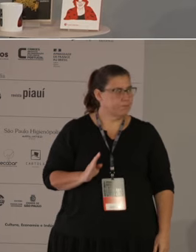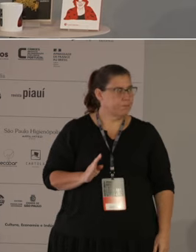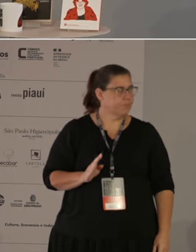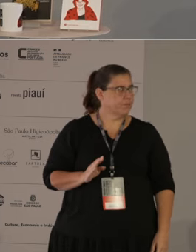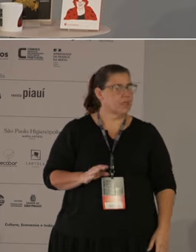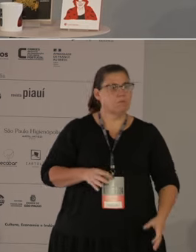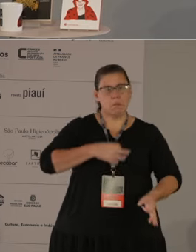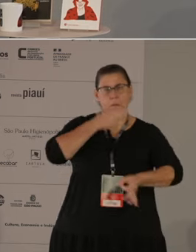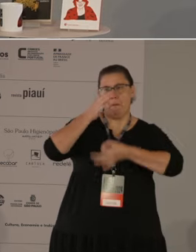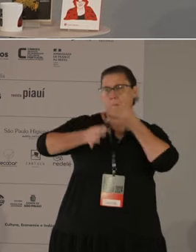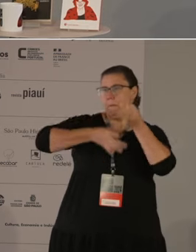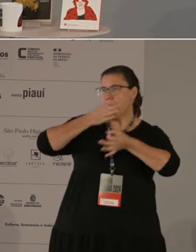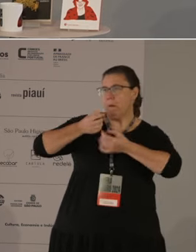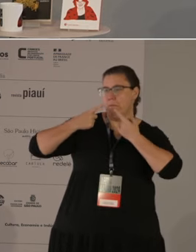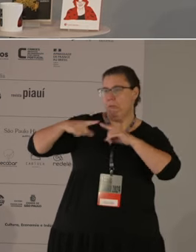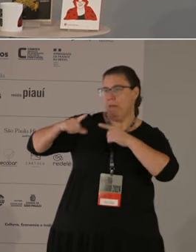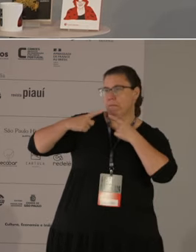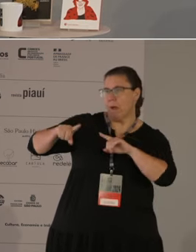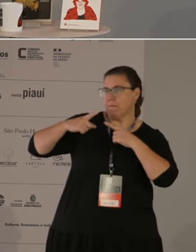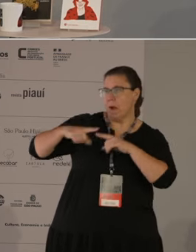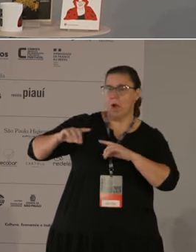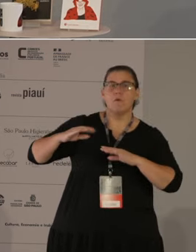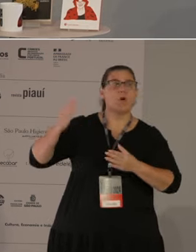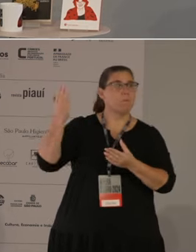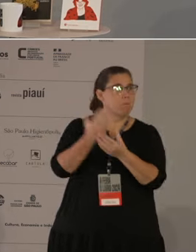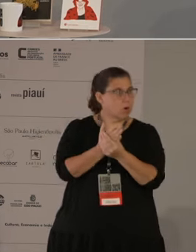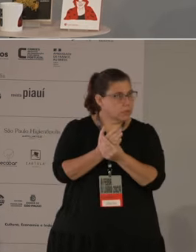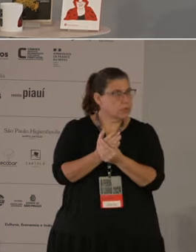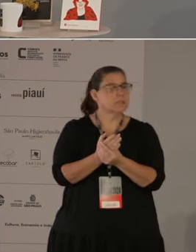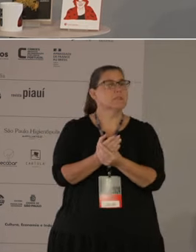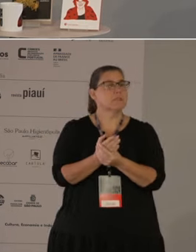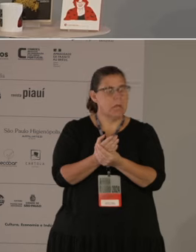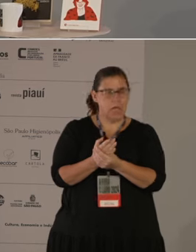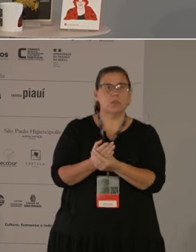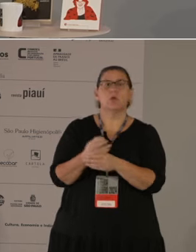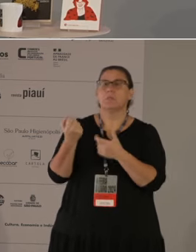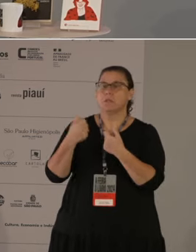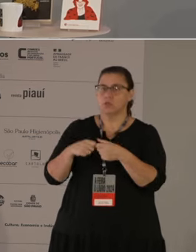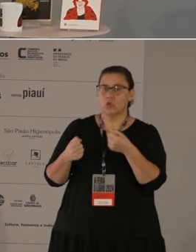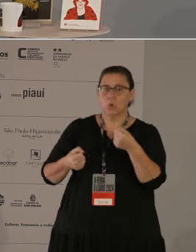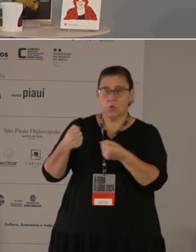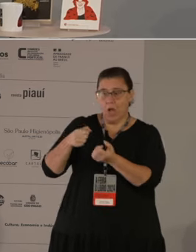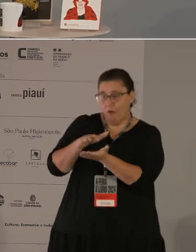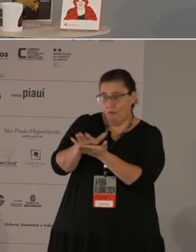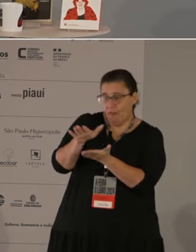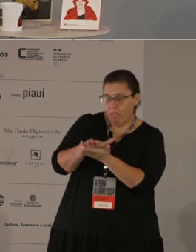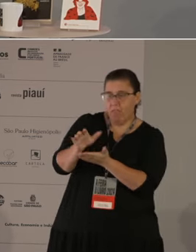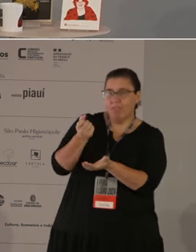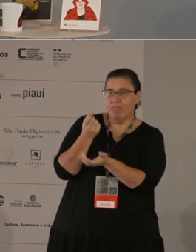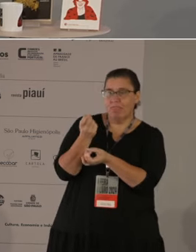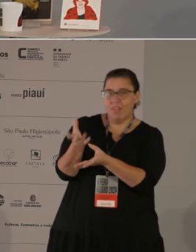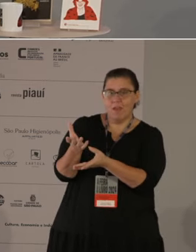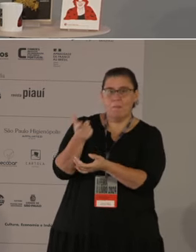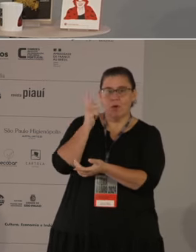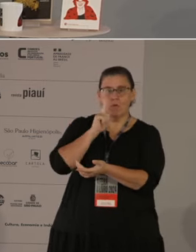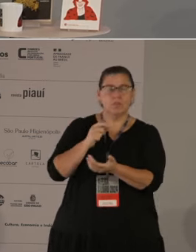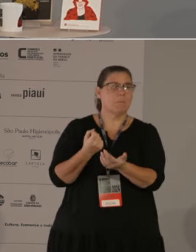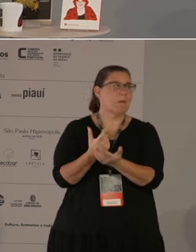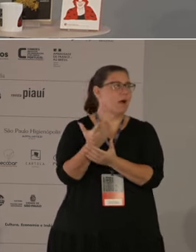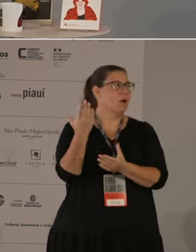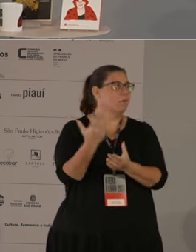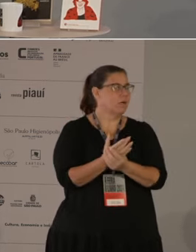criticou NIED em público, foi processado pela NIED, vendeu um carro para pagar advogado nesse processo e tal, etc. Depois a NIED tirou... Já fizeram